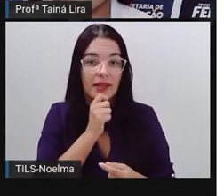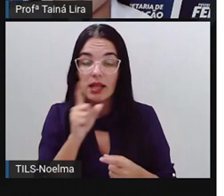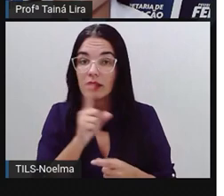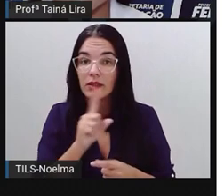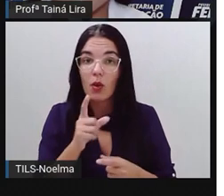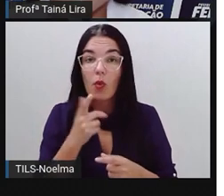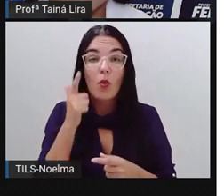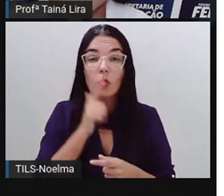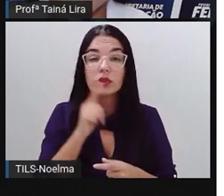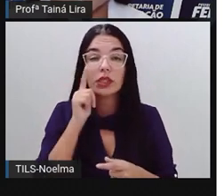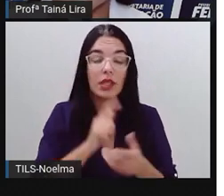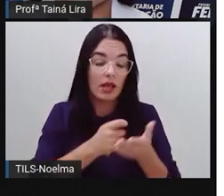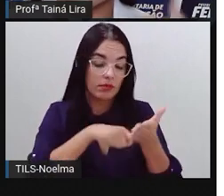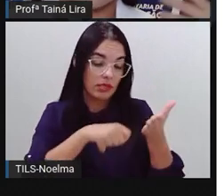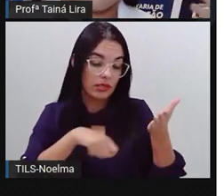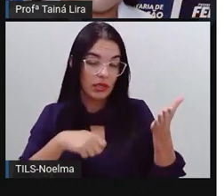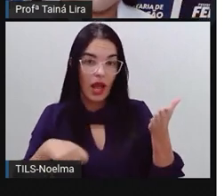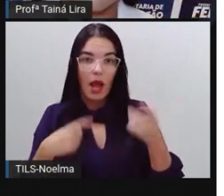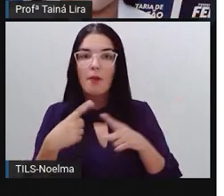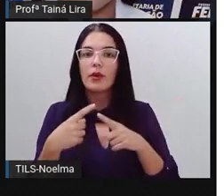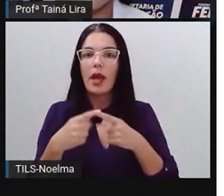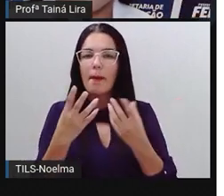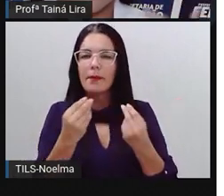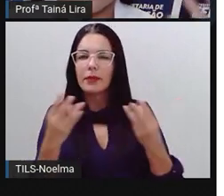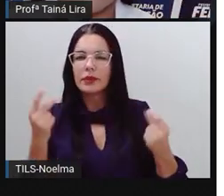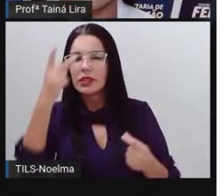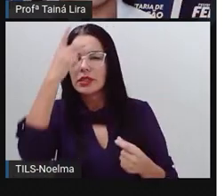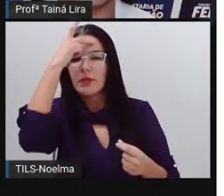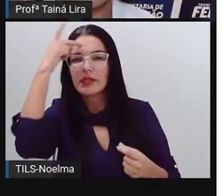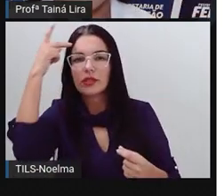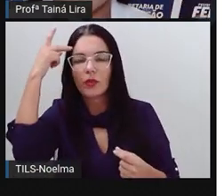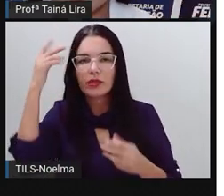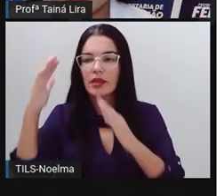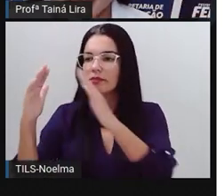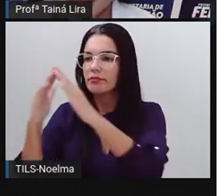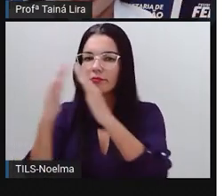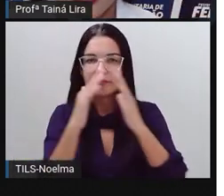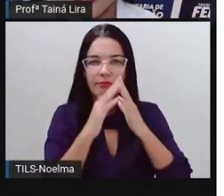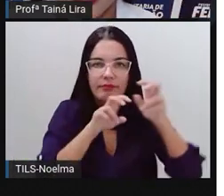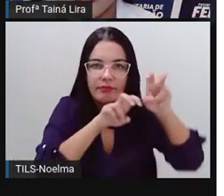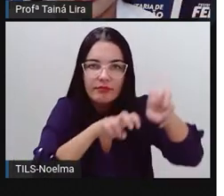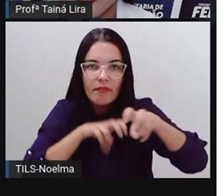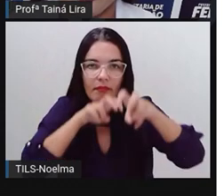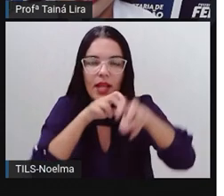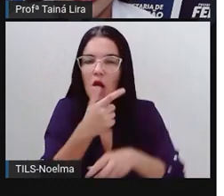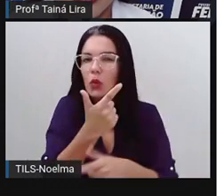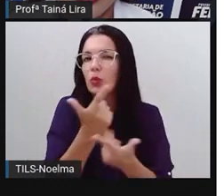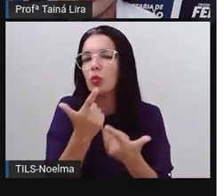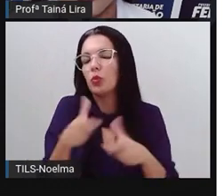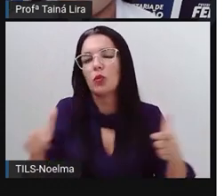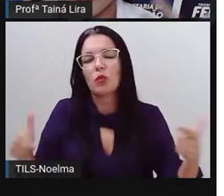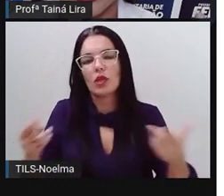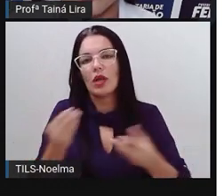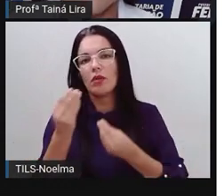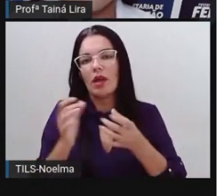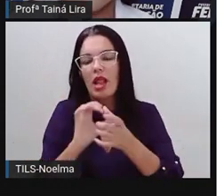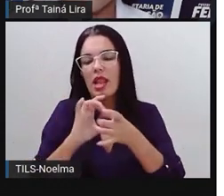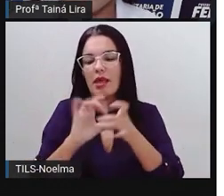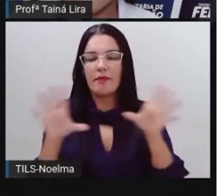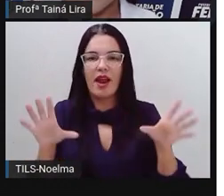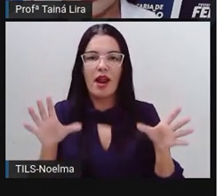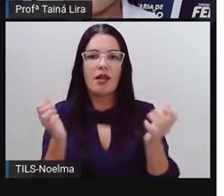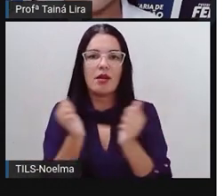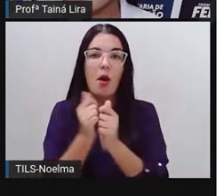conseguia assinar essa lei porque muitas pessoas né que tinham fazendas não queriam libertar os esses africanos que estavam e